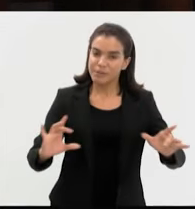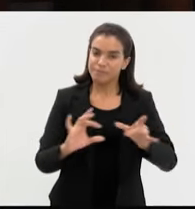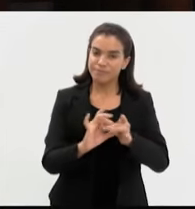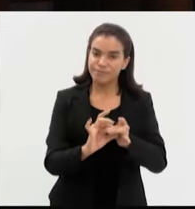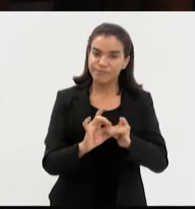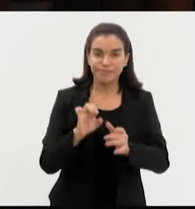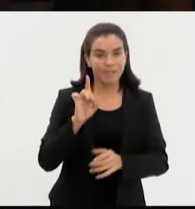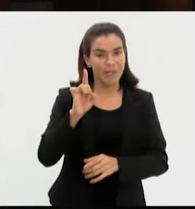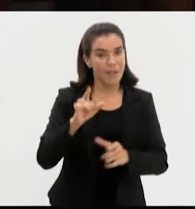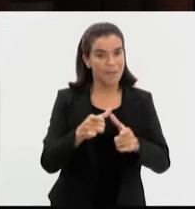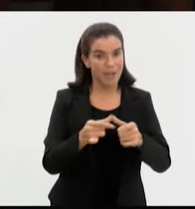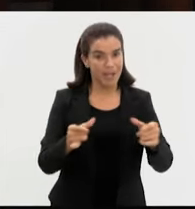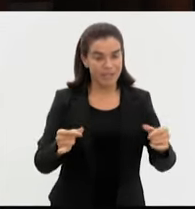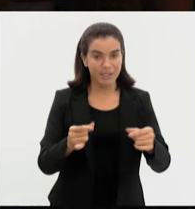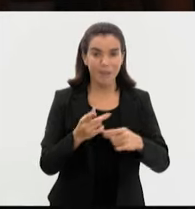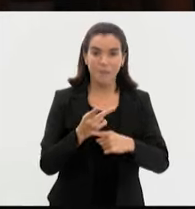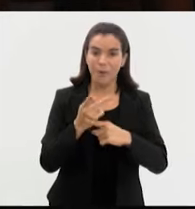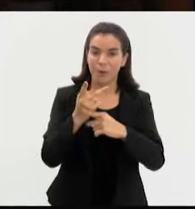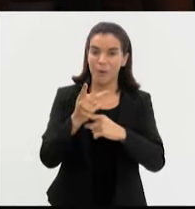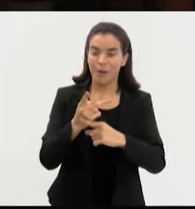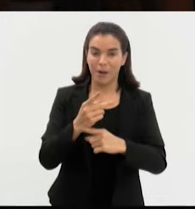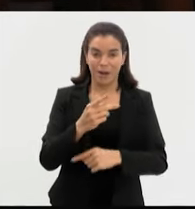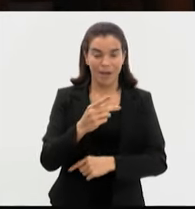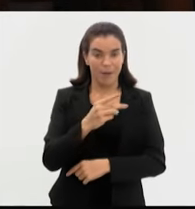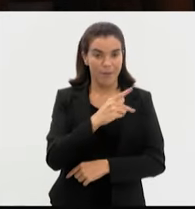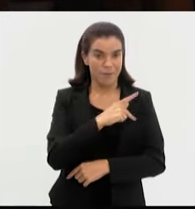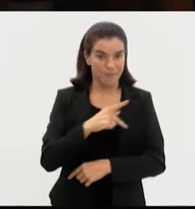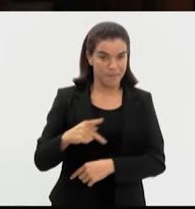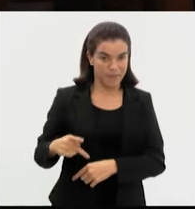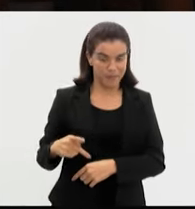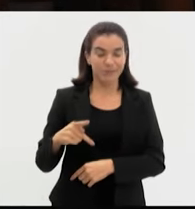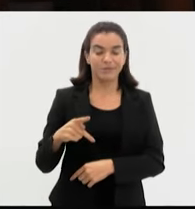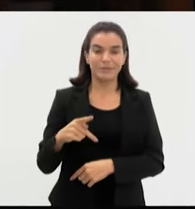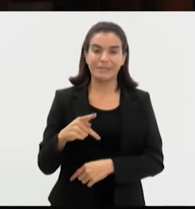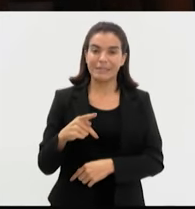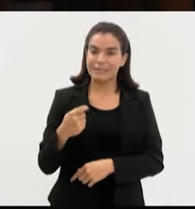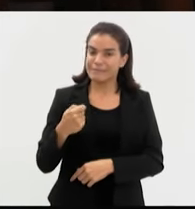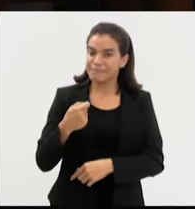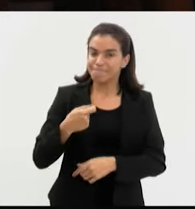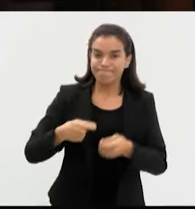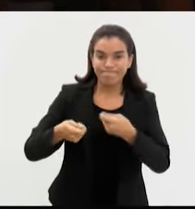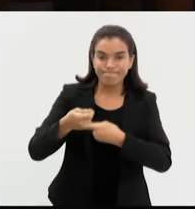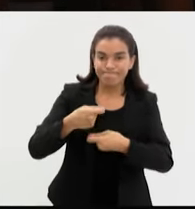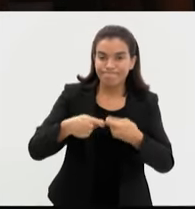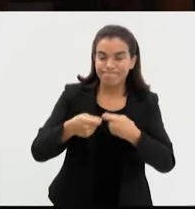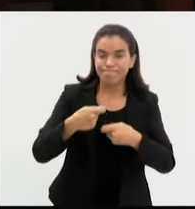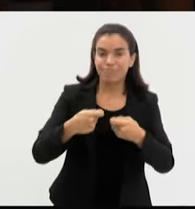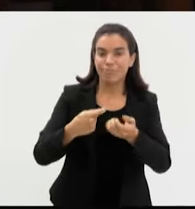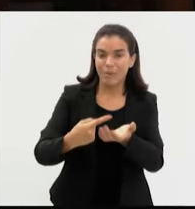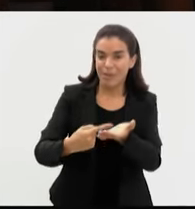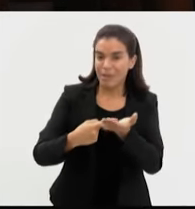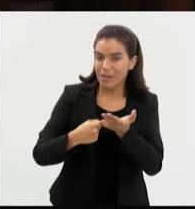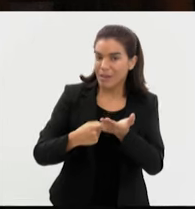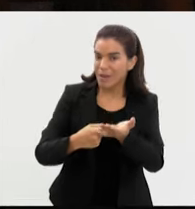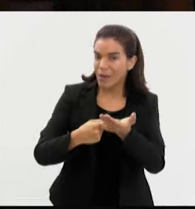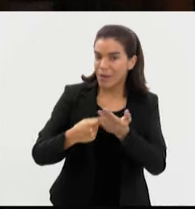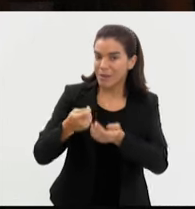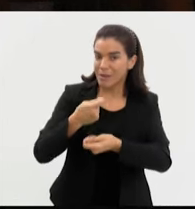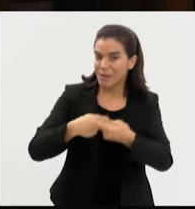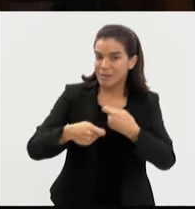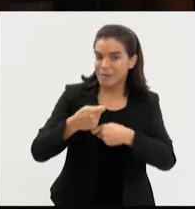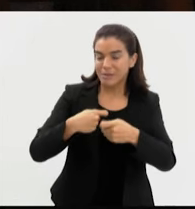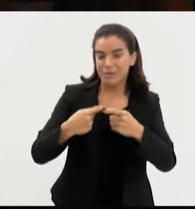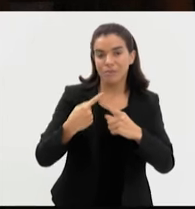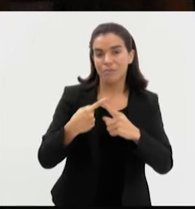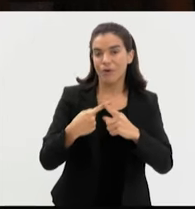Brasília e até o presidente falar que precisa ter essa sensibilidade de renegociar essa dívida para que o estado possa